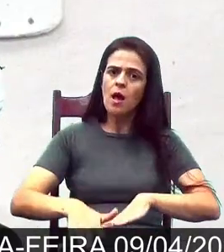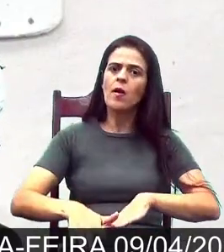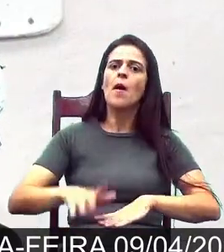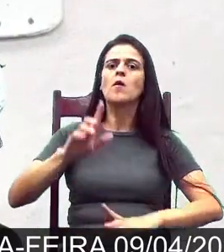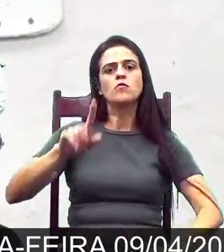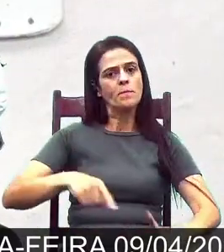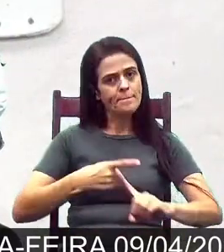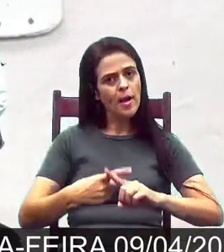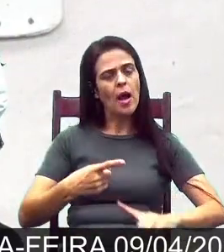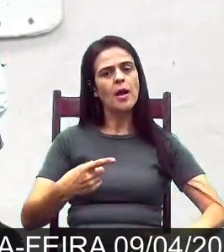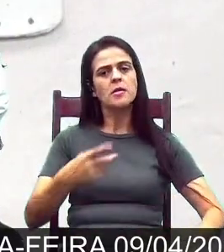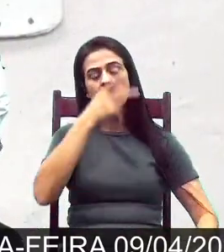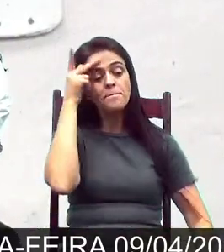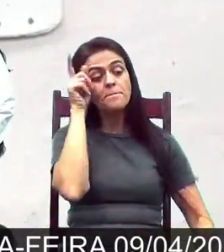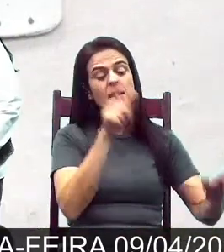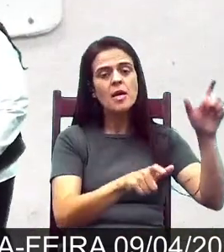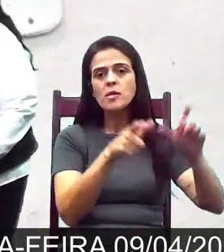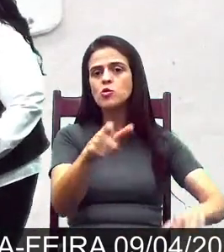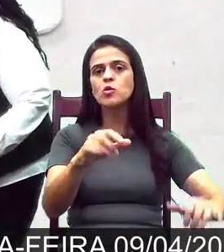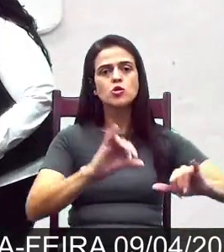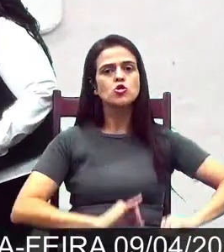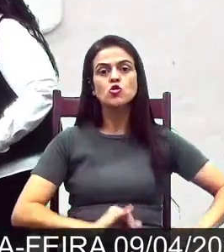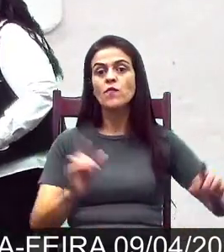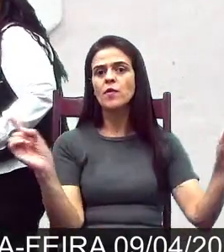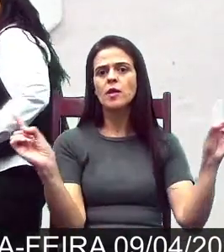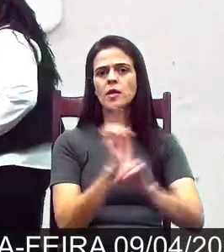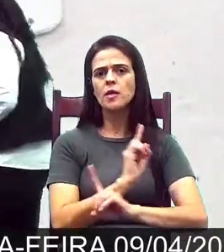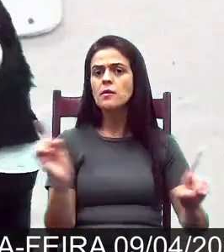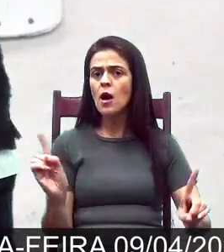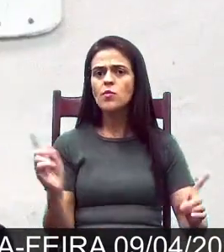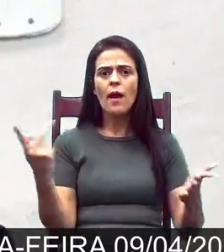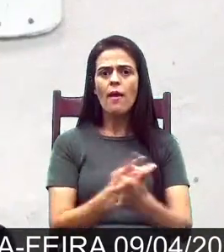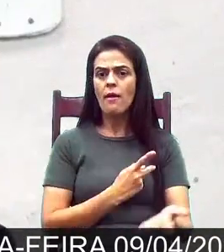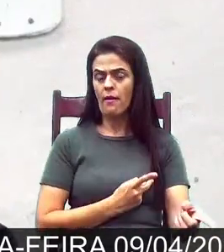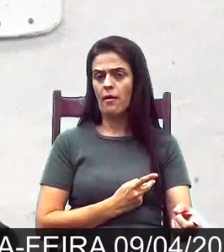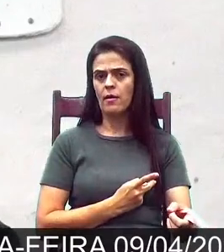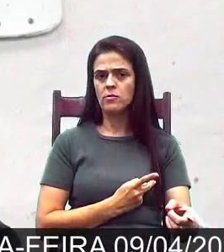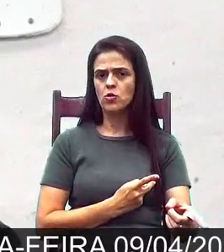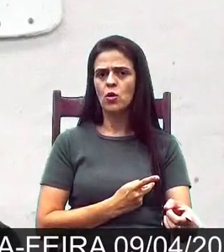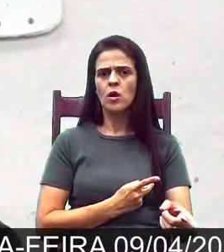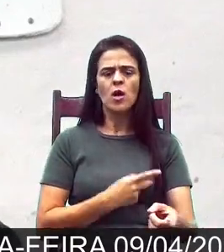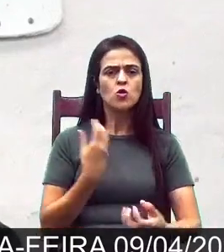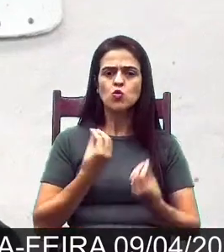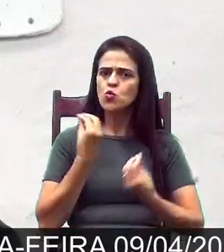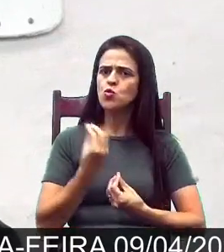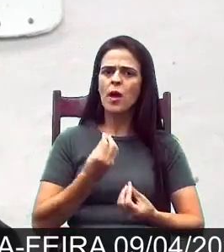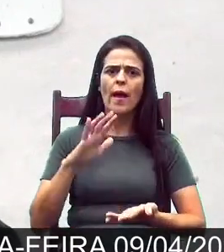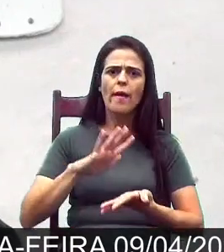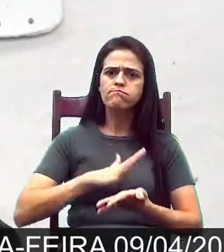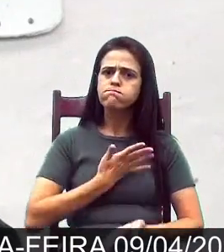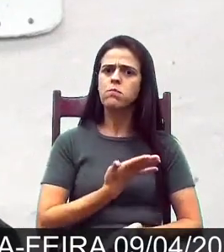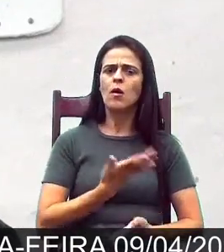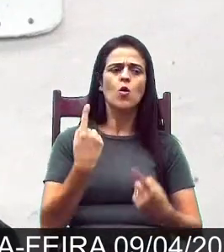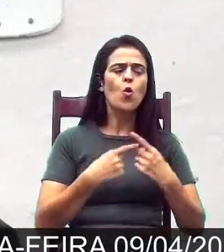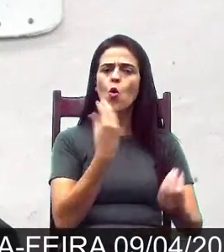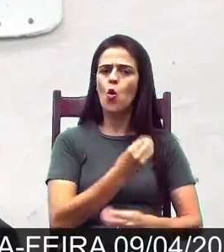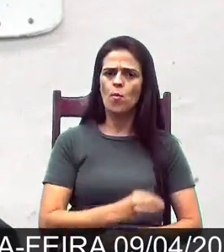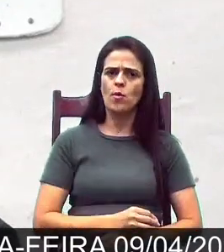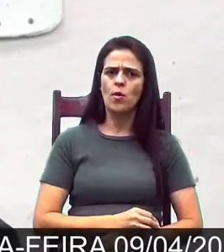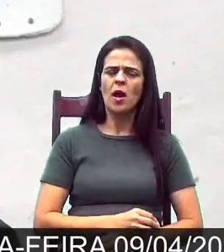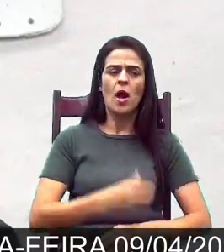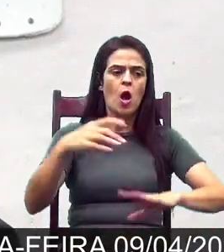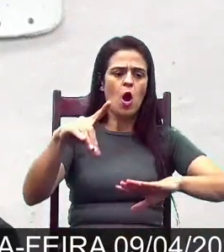o cidadão, o contribuinte, não pode ficar da maneira com que está ficando lá. É um absurdo, é um absurdo.